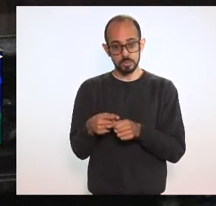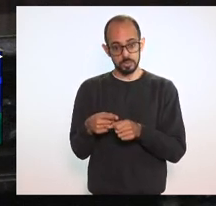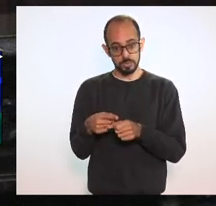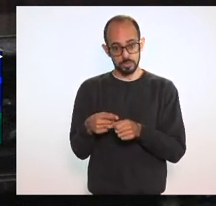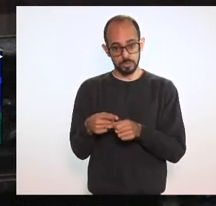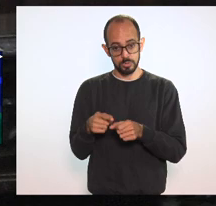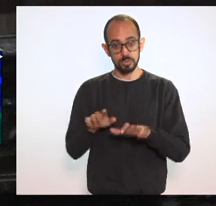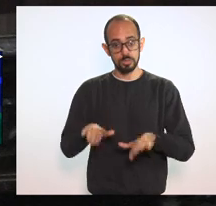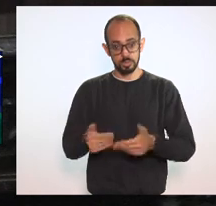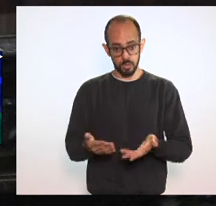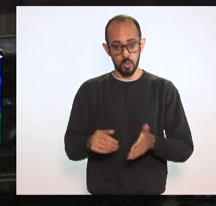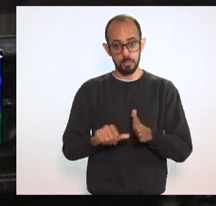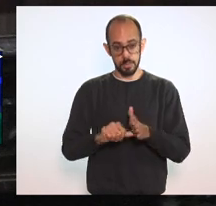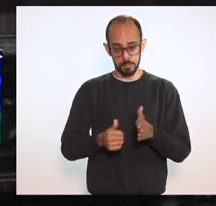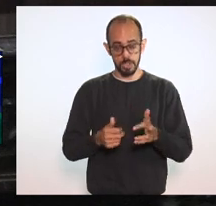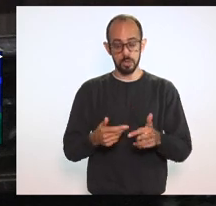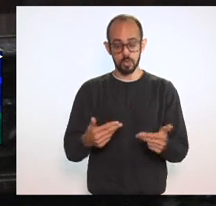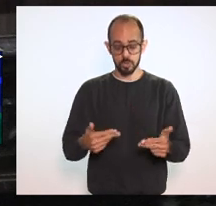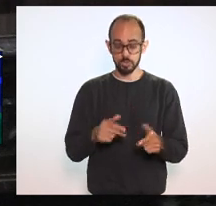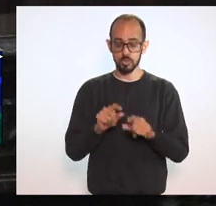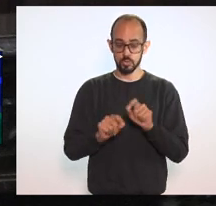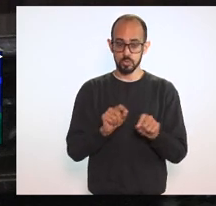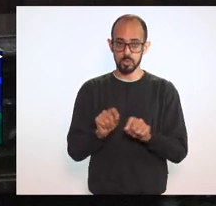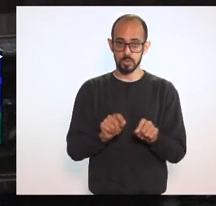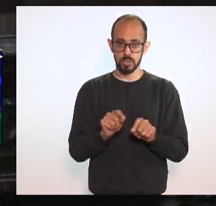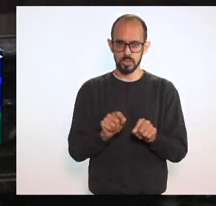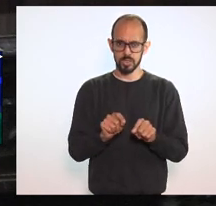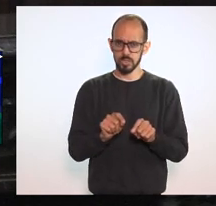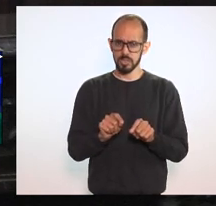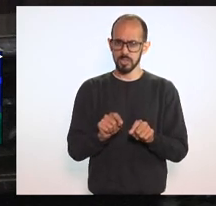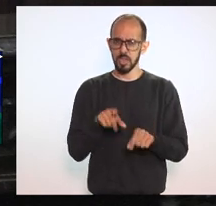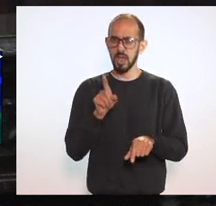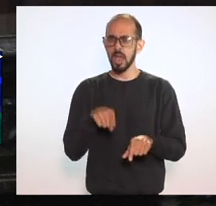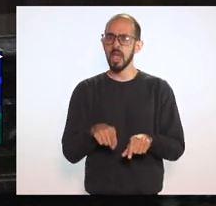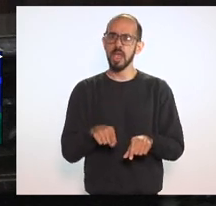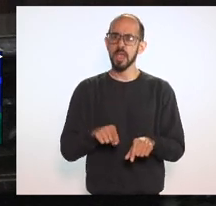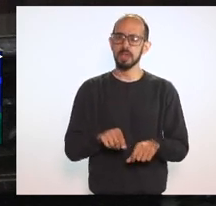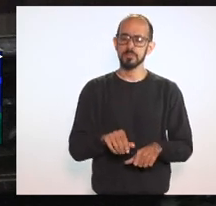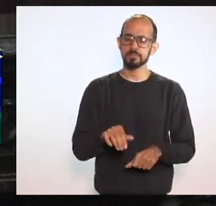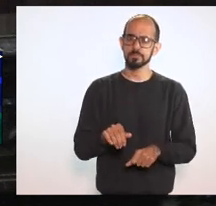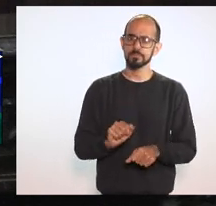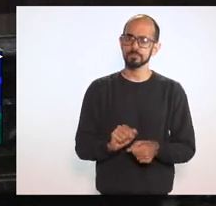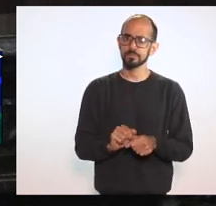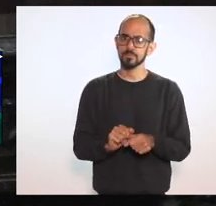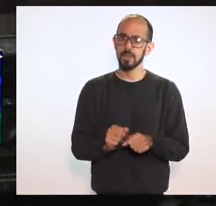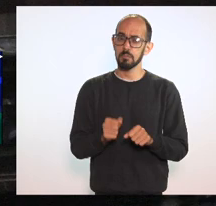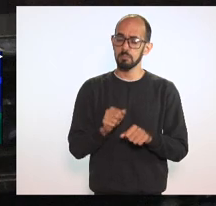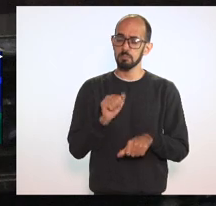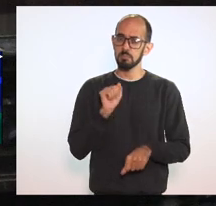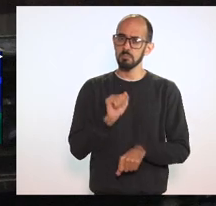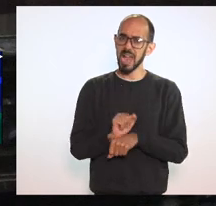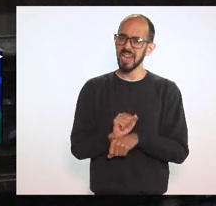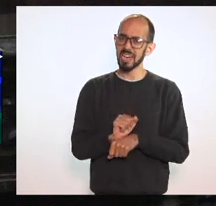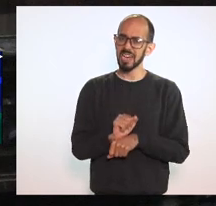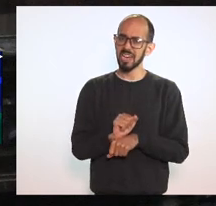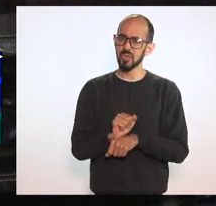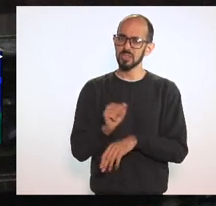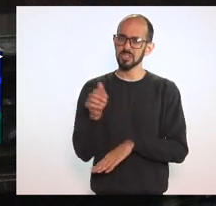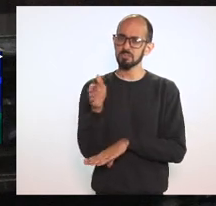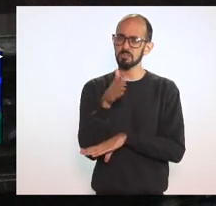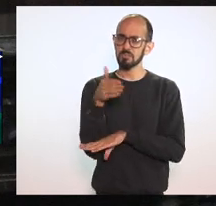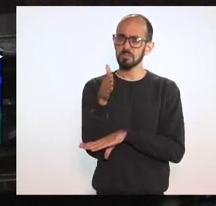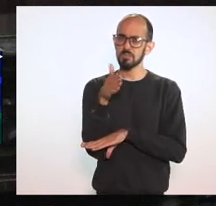a primeira coisa a fazer é de uma vez por todas desarmar a bandeira